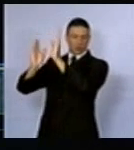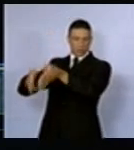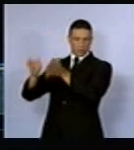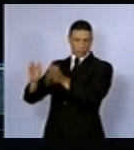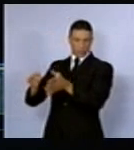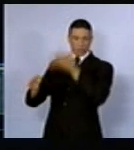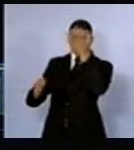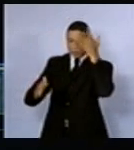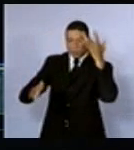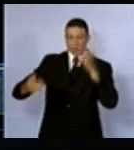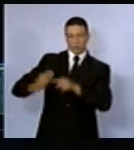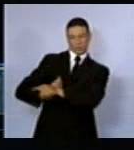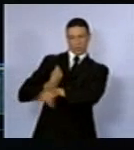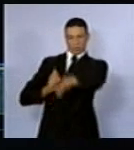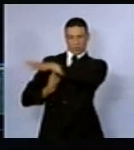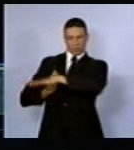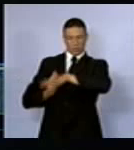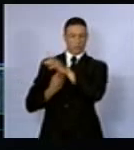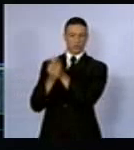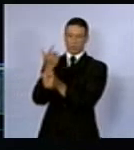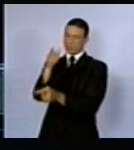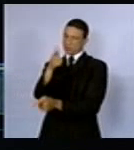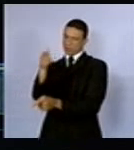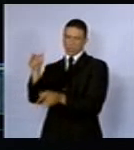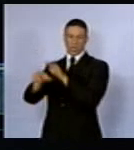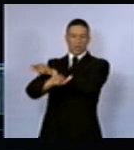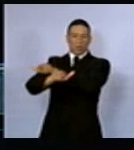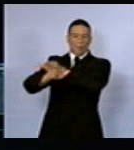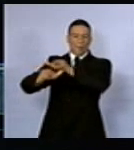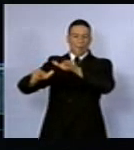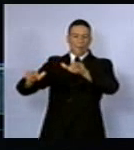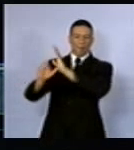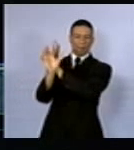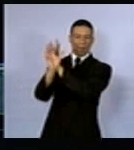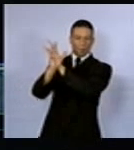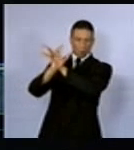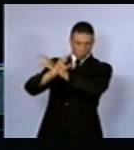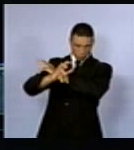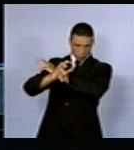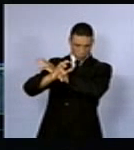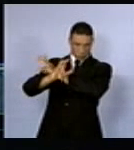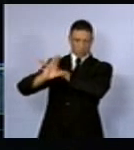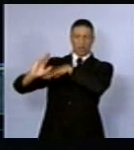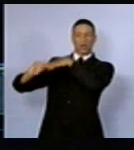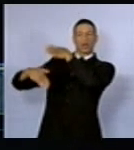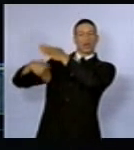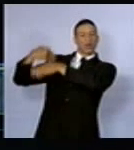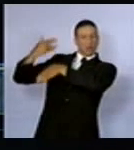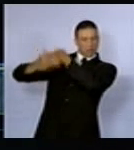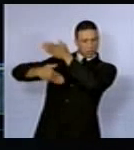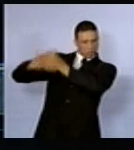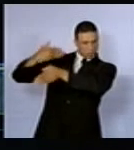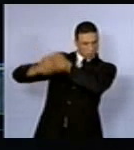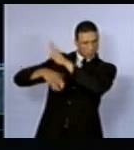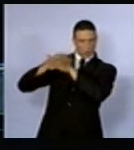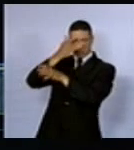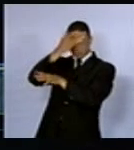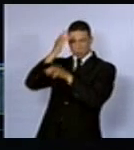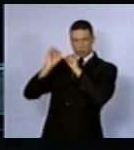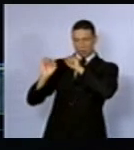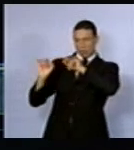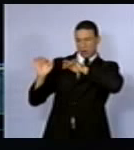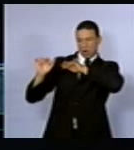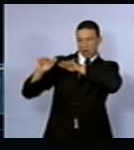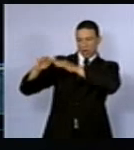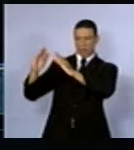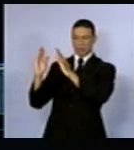povoada. Essa região, com o passar dos anos, ela foi ficando cada vez mais adensada, cada vez mais adensada, e passou a